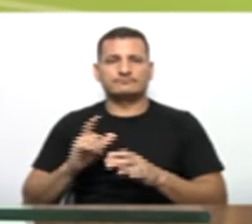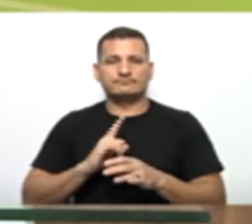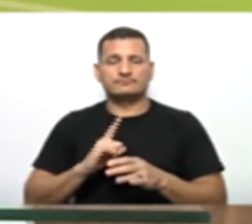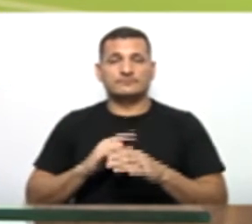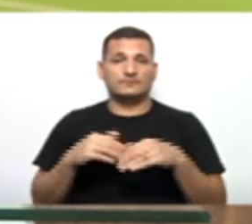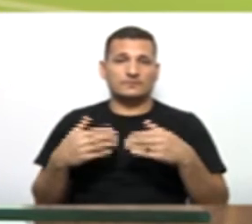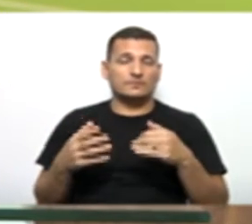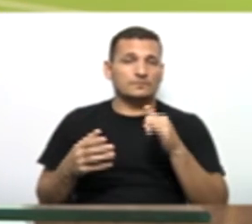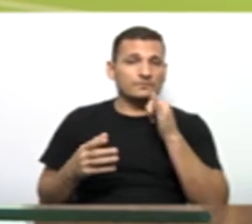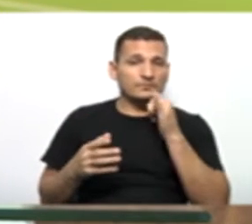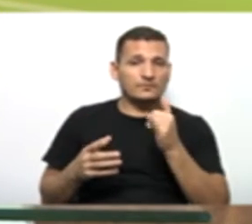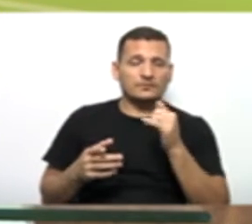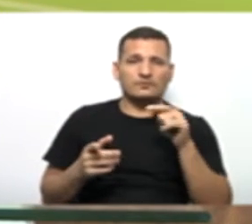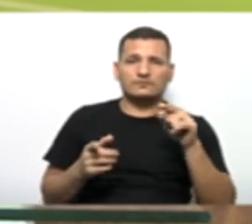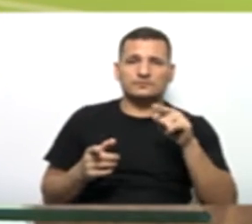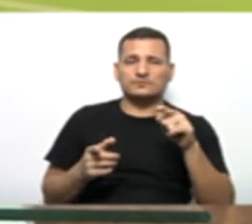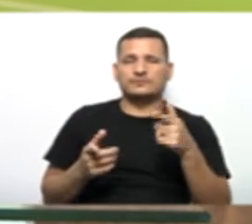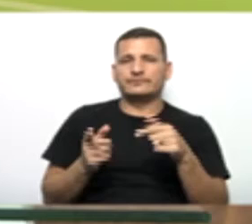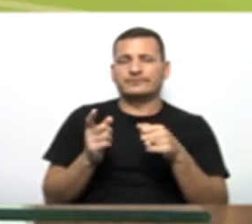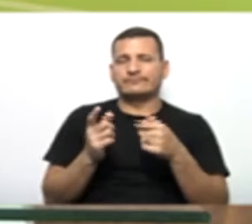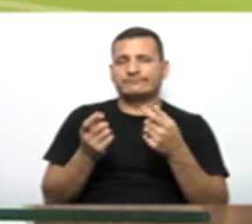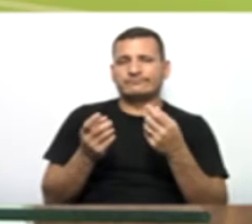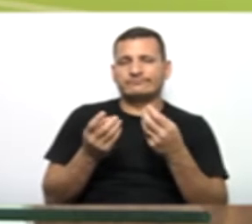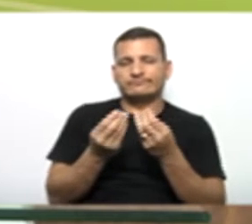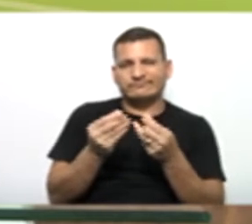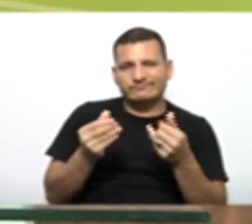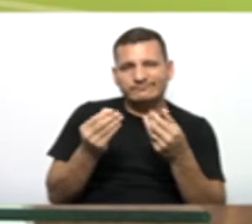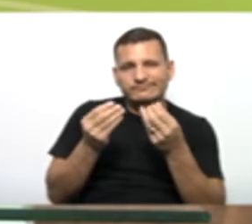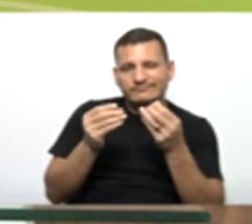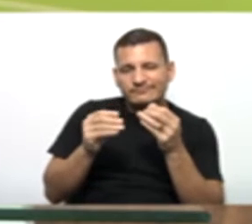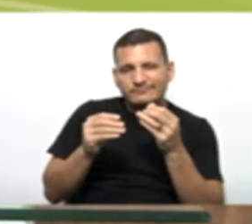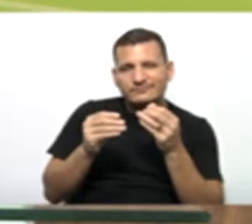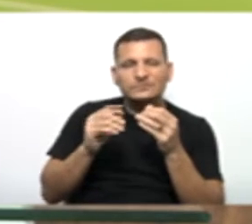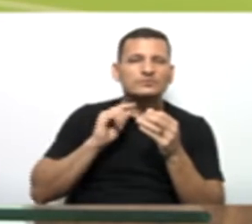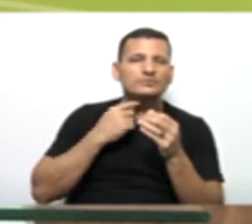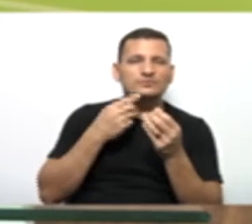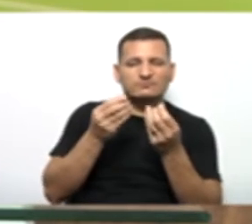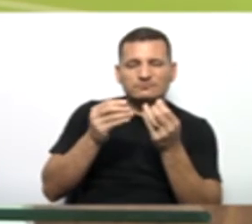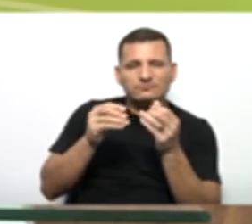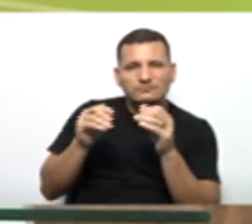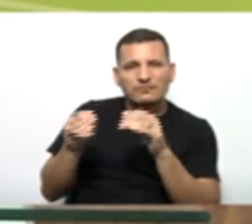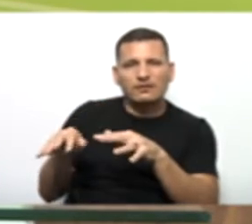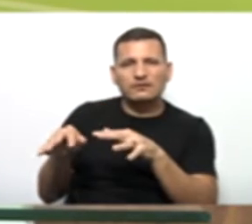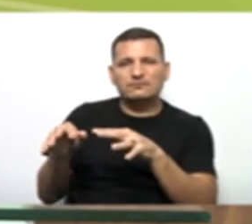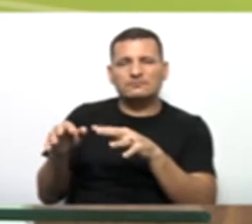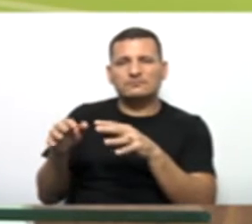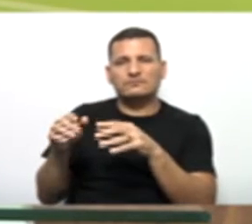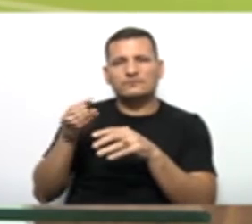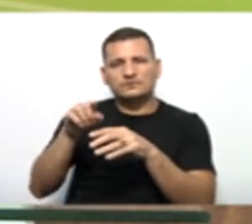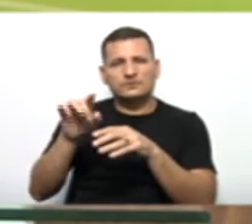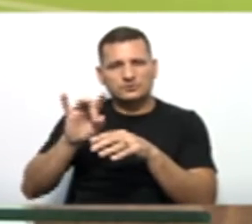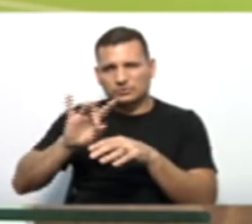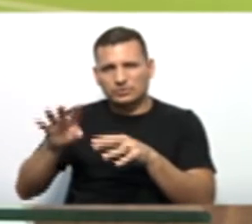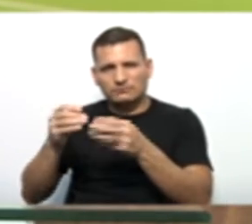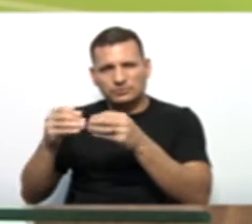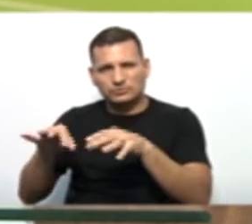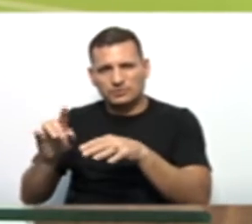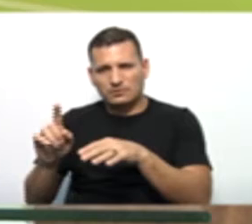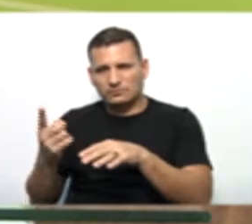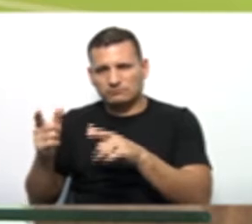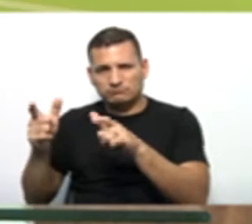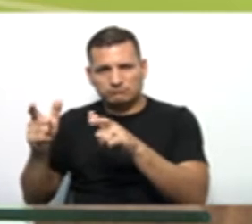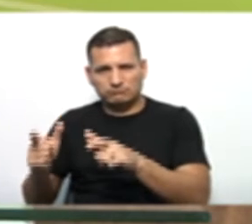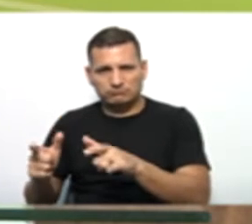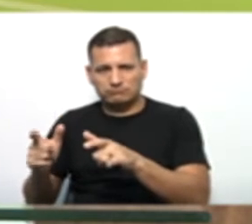de repente, gera um resíduo que prejudica esse meio ambiente, você não está prejudicando apenas um lugar, você